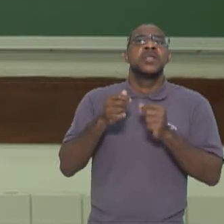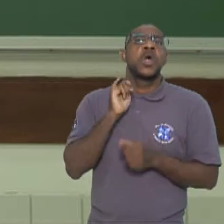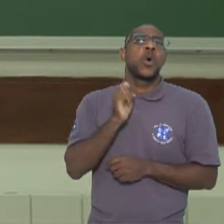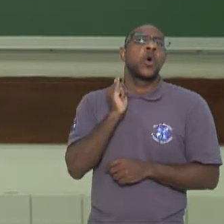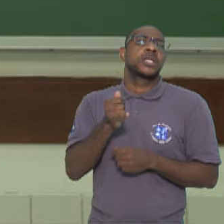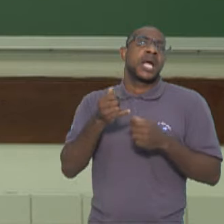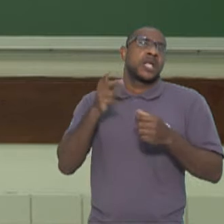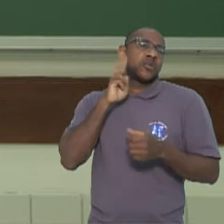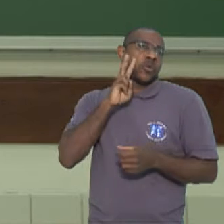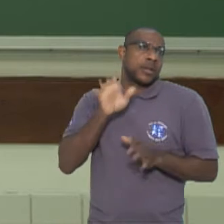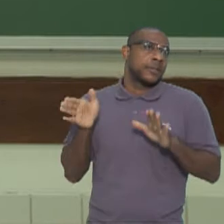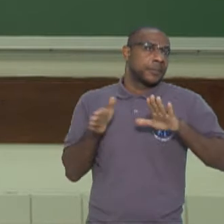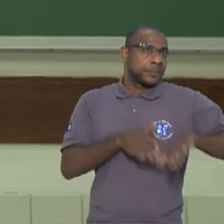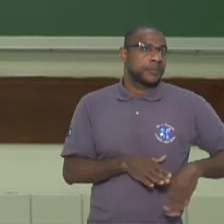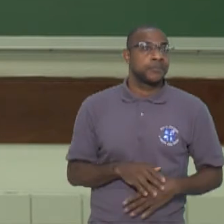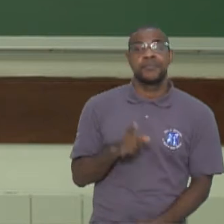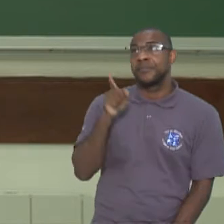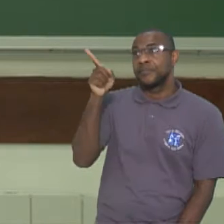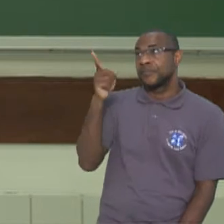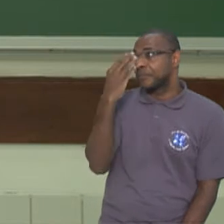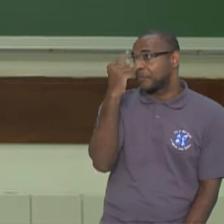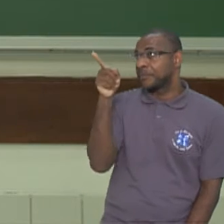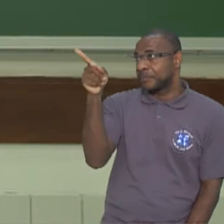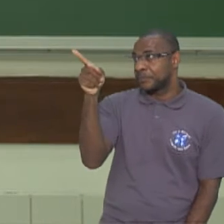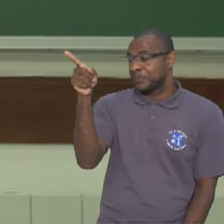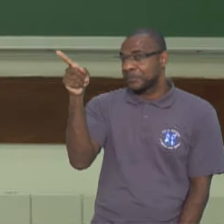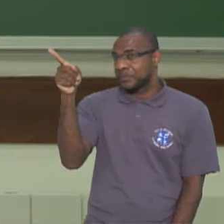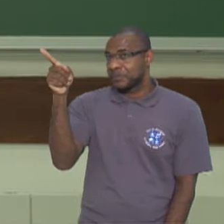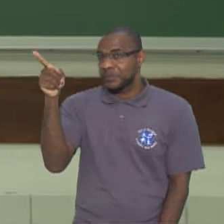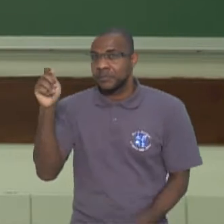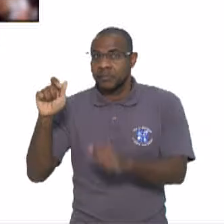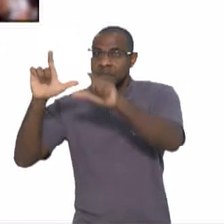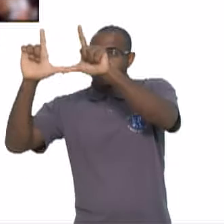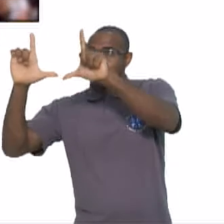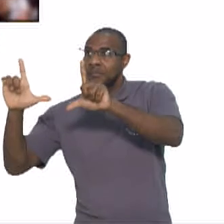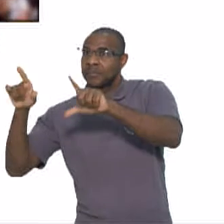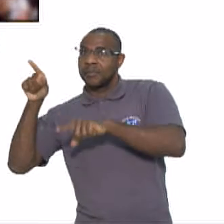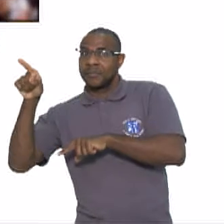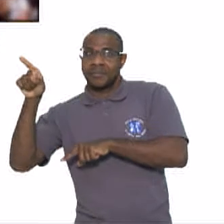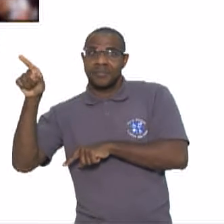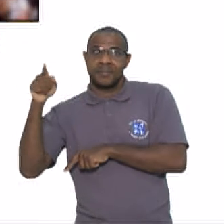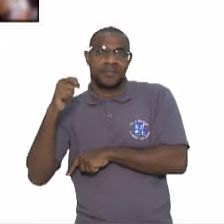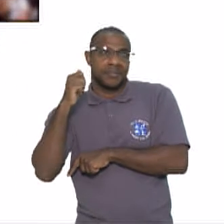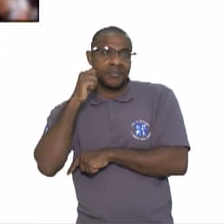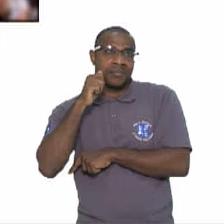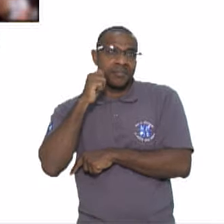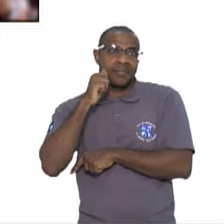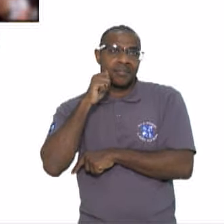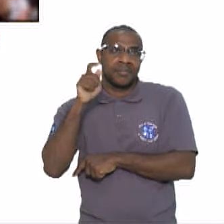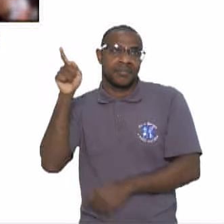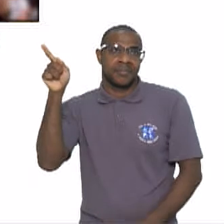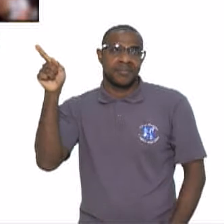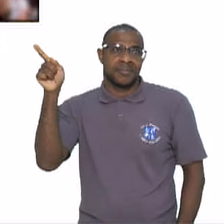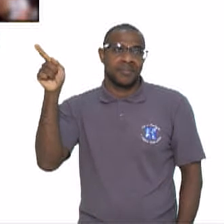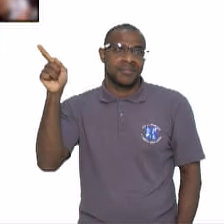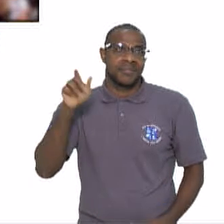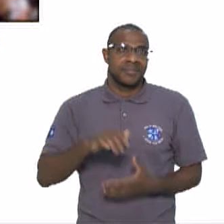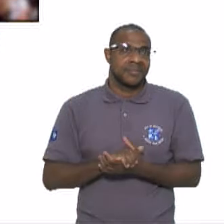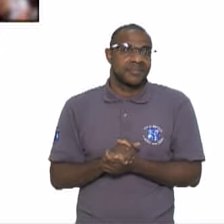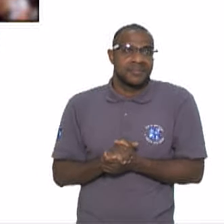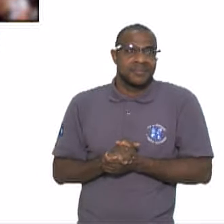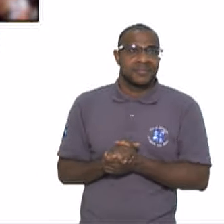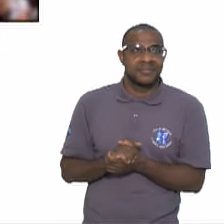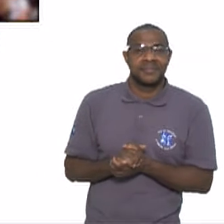Então, a imagem ali que eu trouxe é o cartaz do filme Lady Bird, que é da direção da